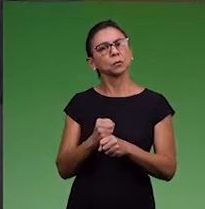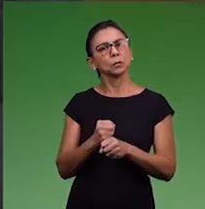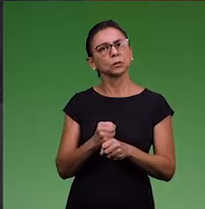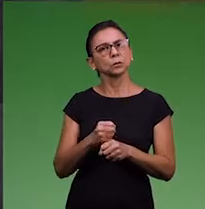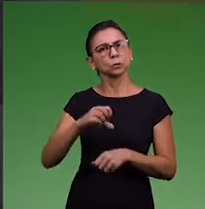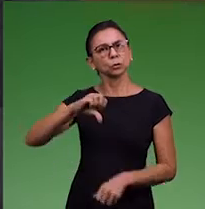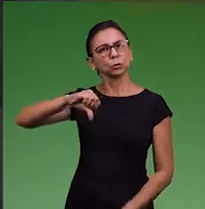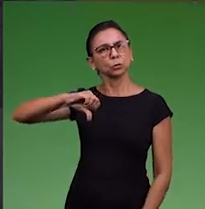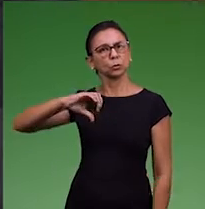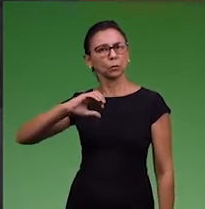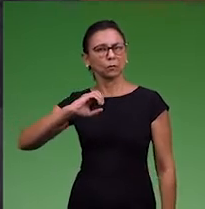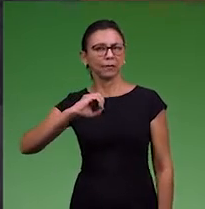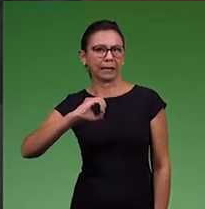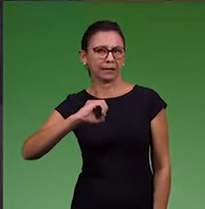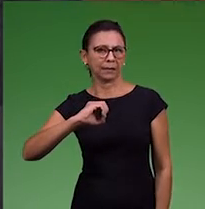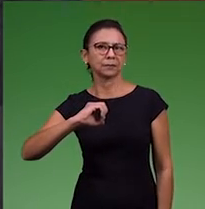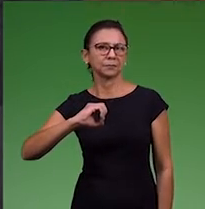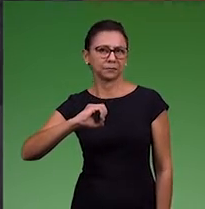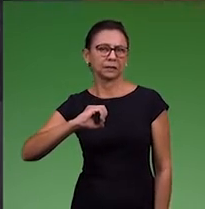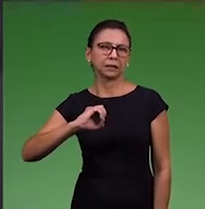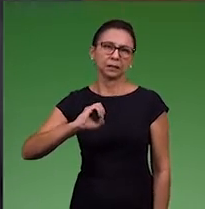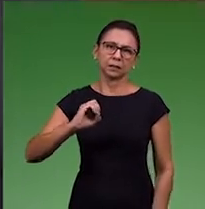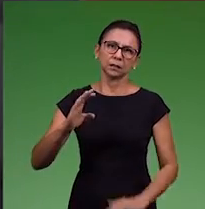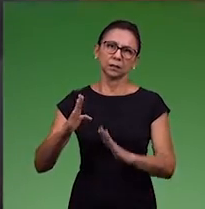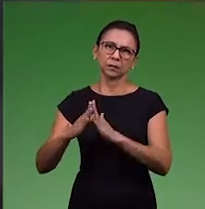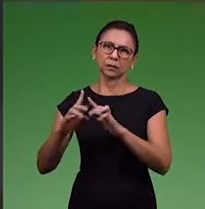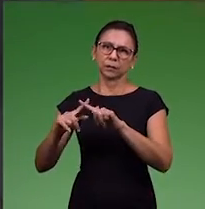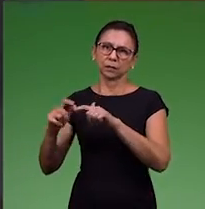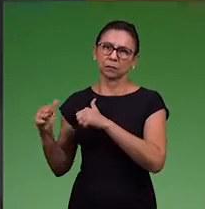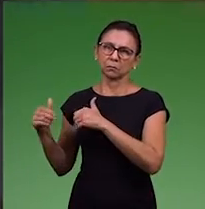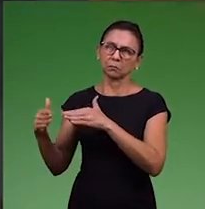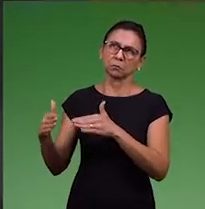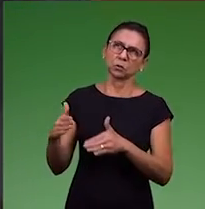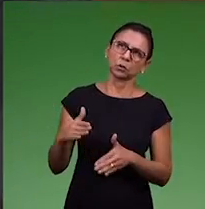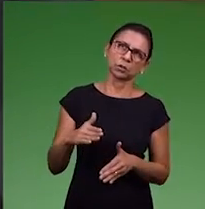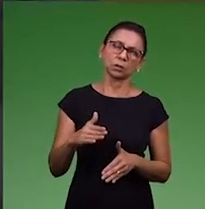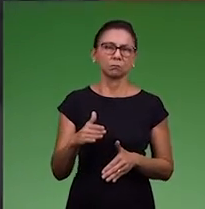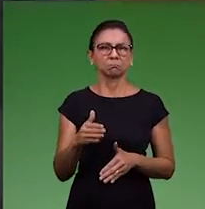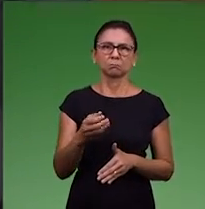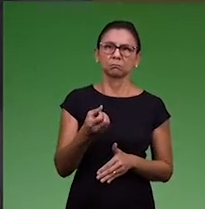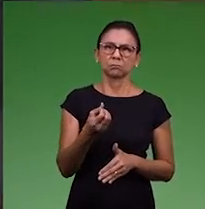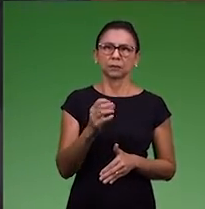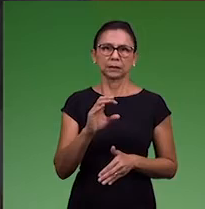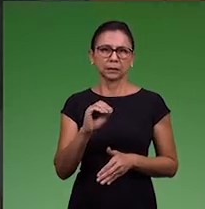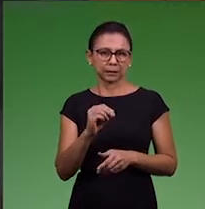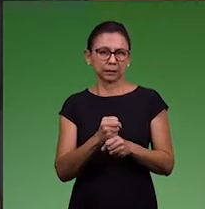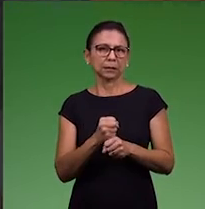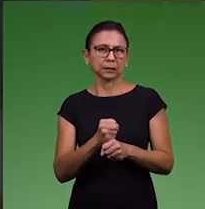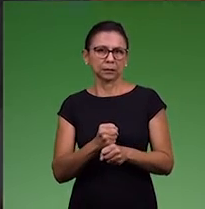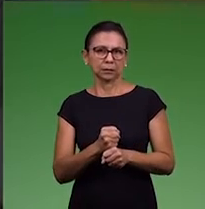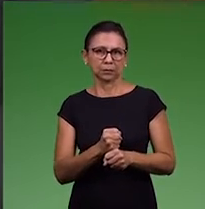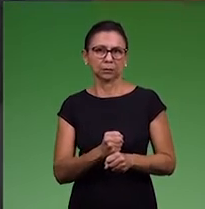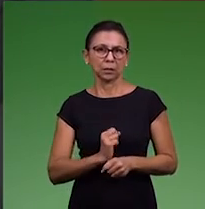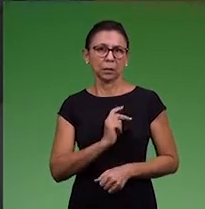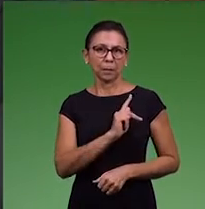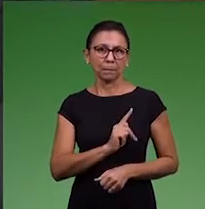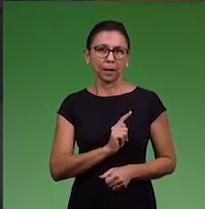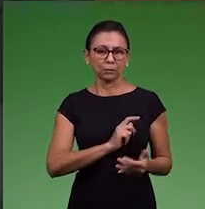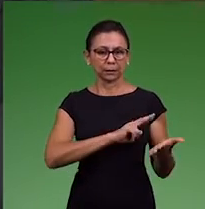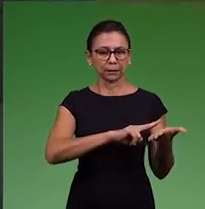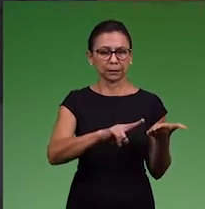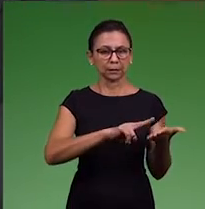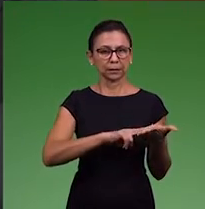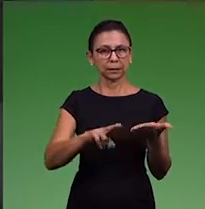Cristo. Então a igreja, ela já tinha aí praticamente 60 anos. Se você pega as cartas de Paulo, elas foram escritas